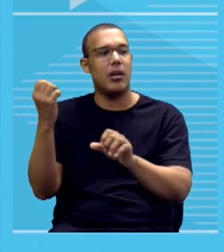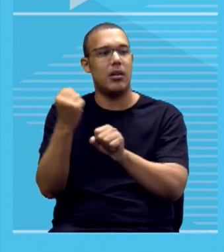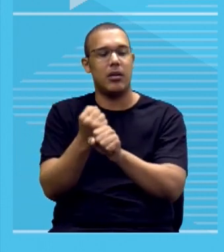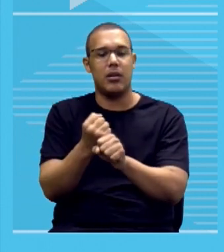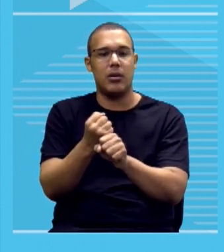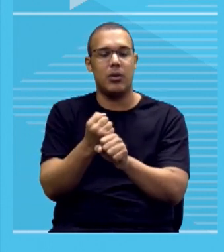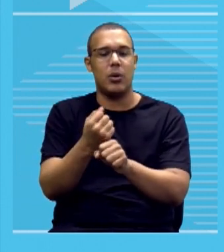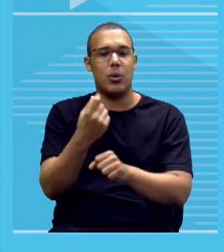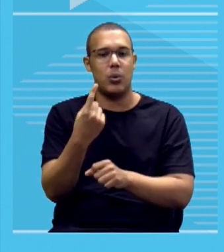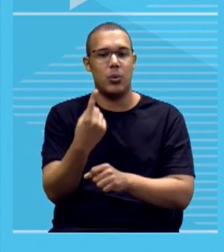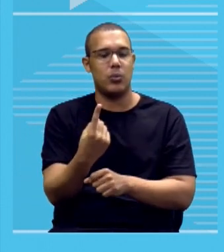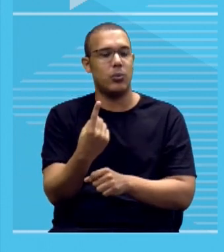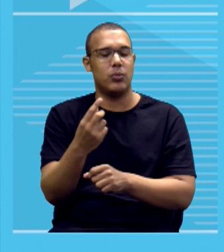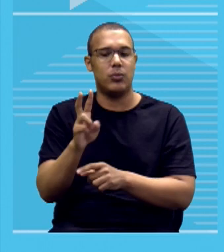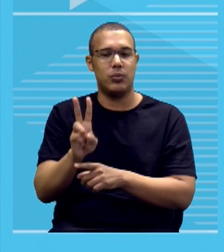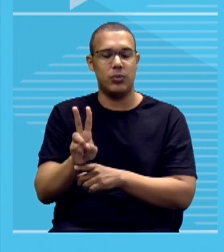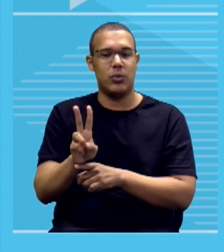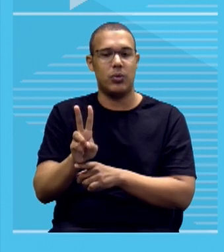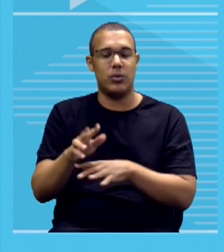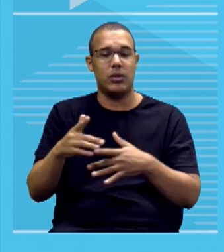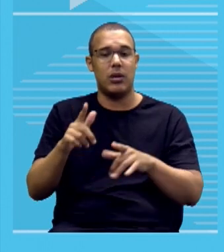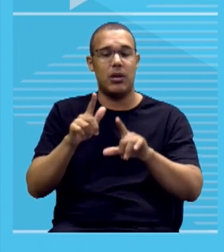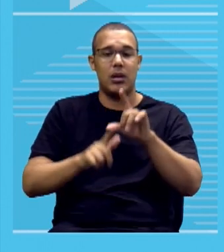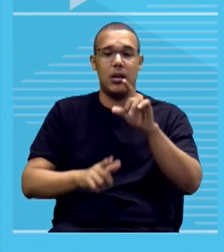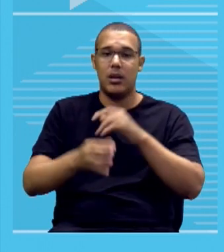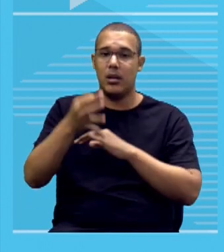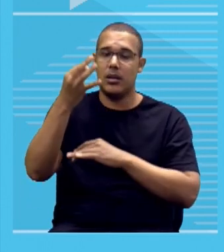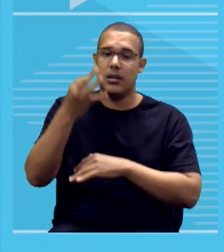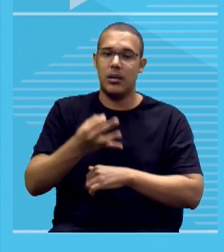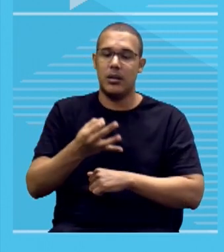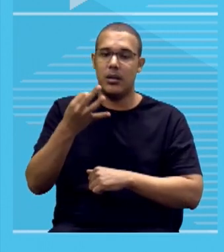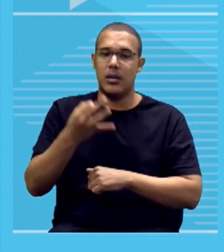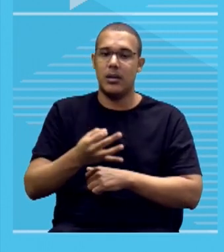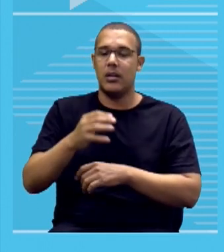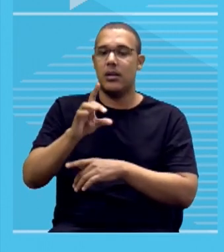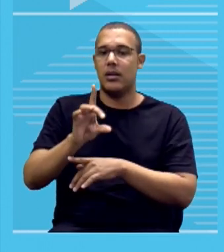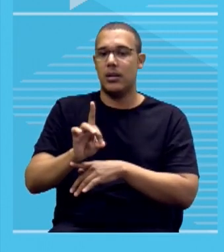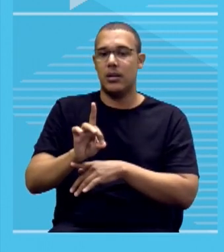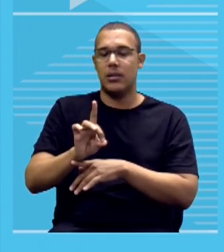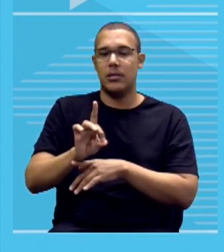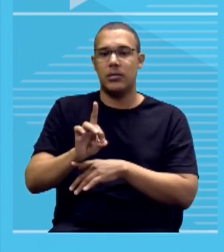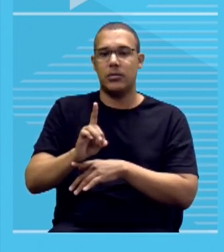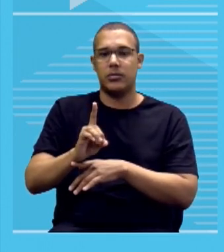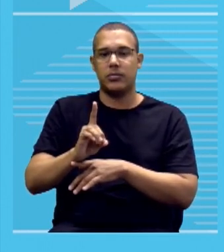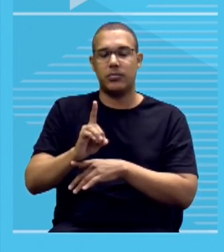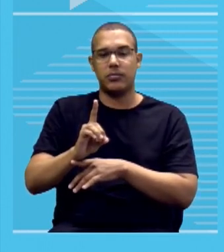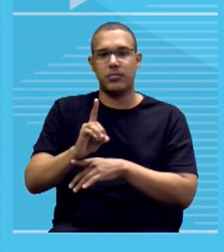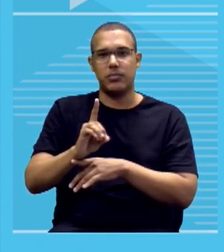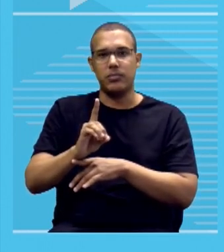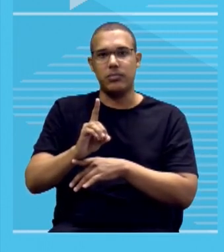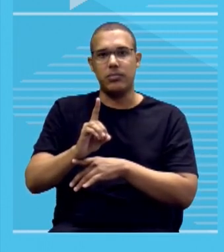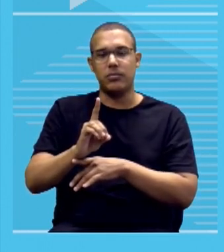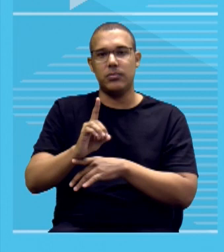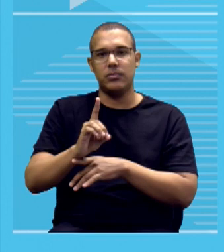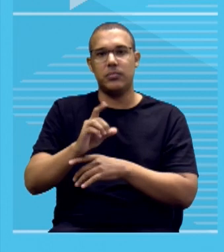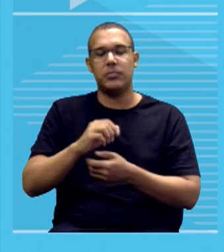volt. Nosso gabarito seria letra D. Bom?